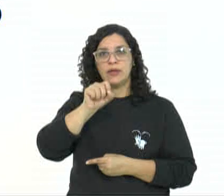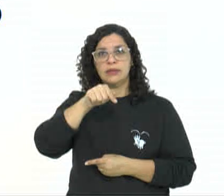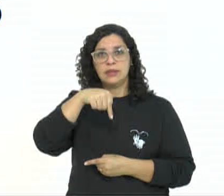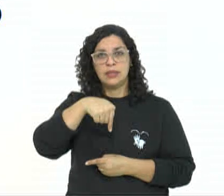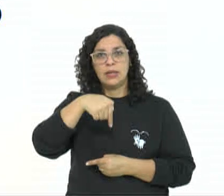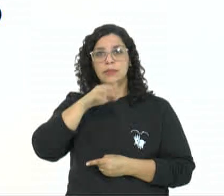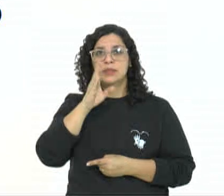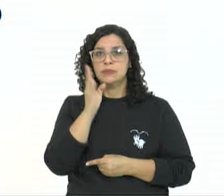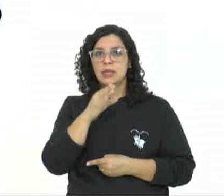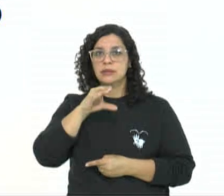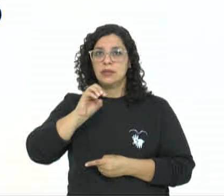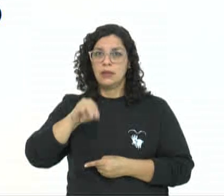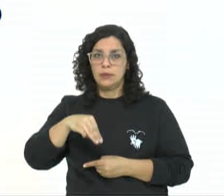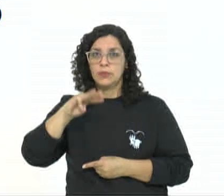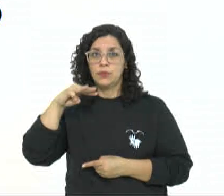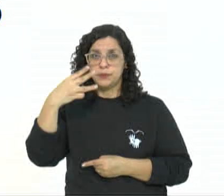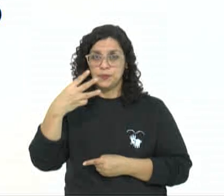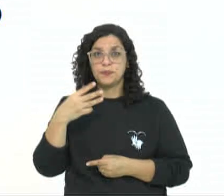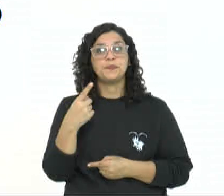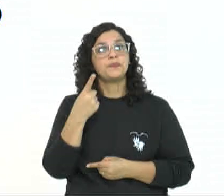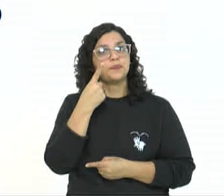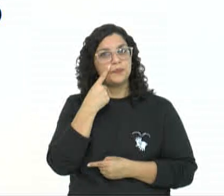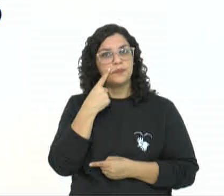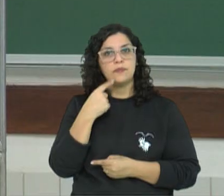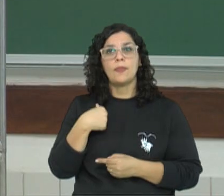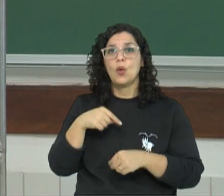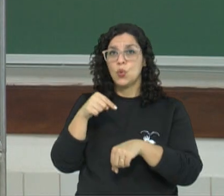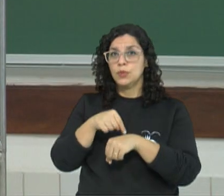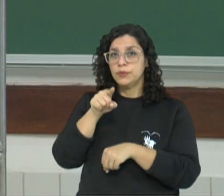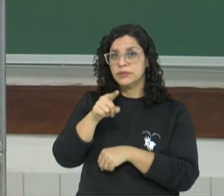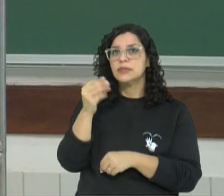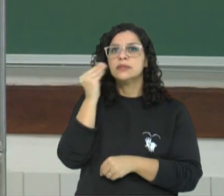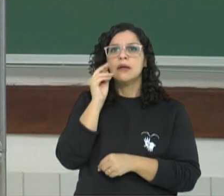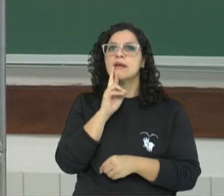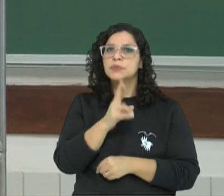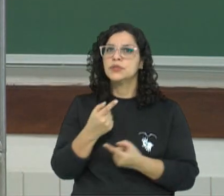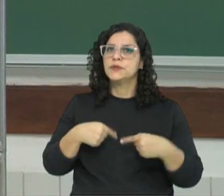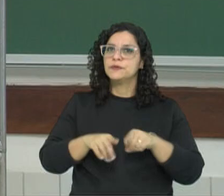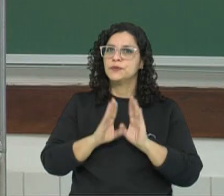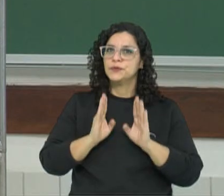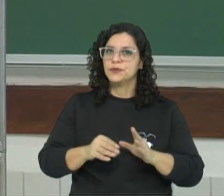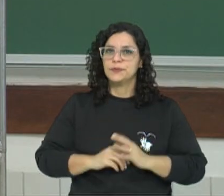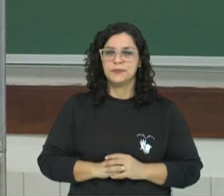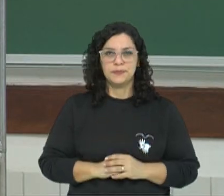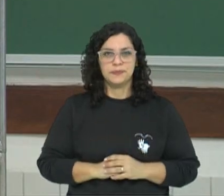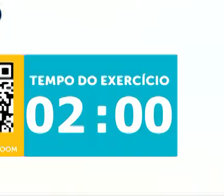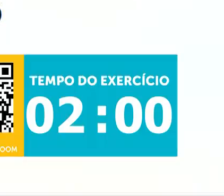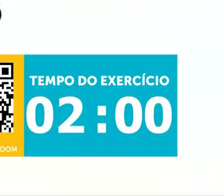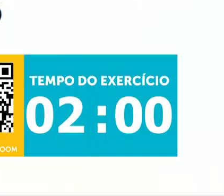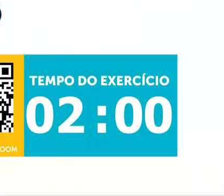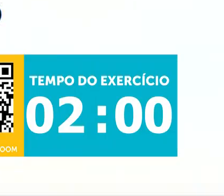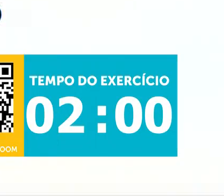por centímetro cúbico. Pessoal, eu vou dar um tempinho para vocês e daqui a pouco a gente responde essa questão.